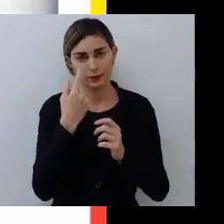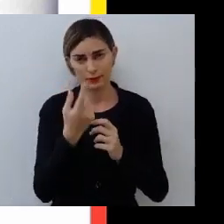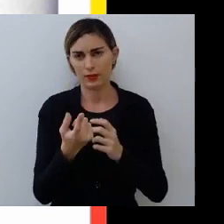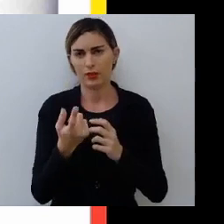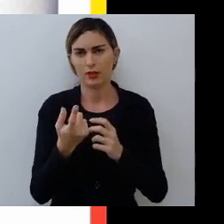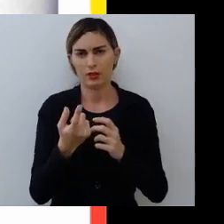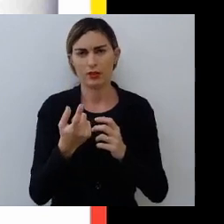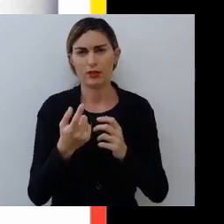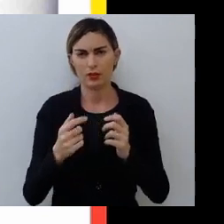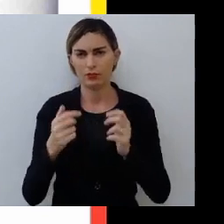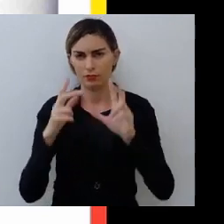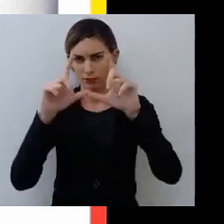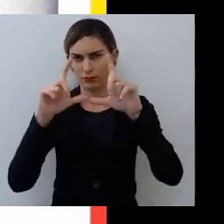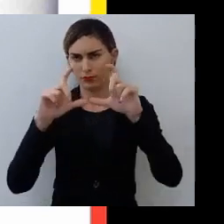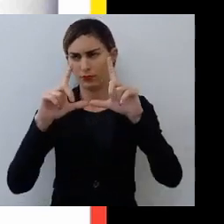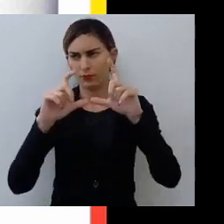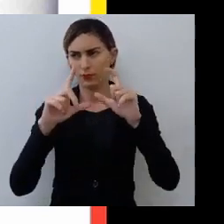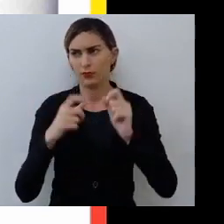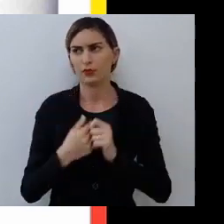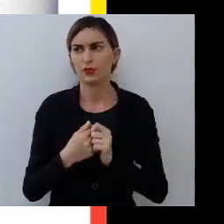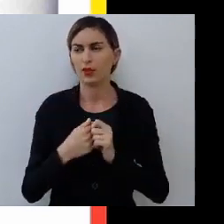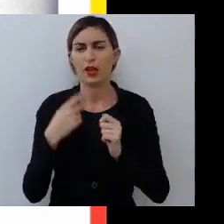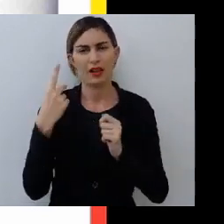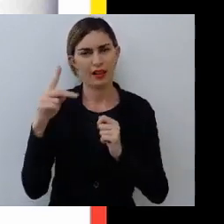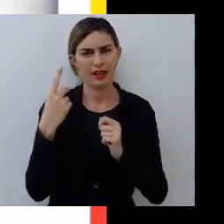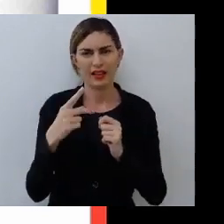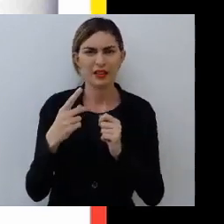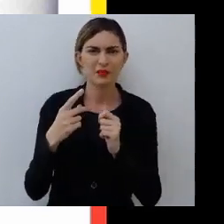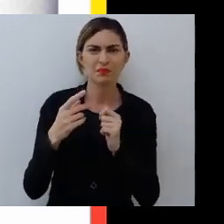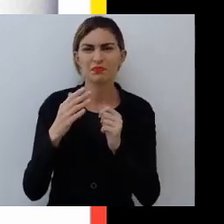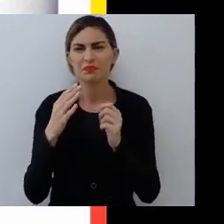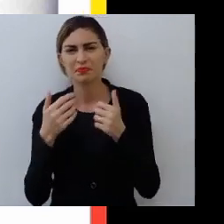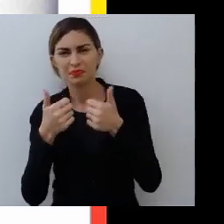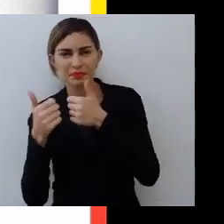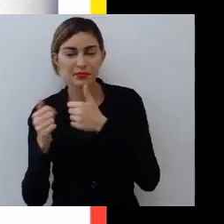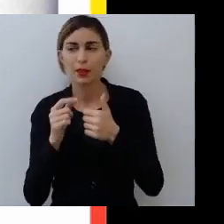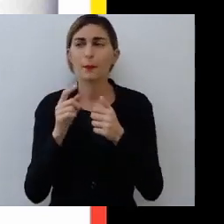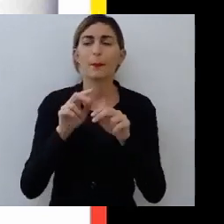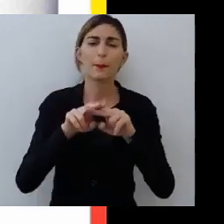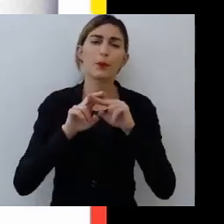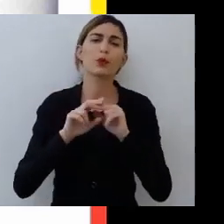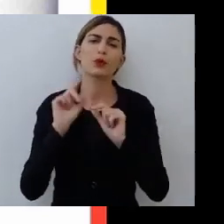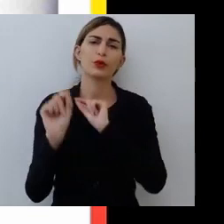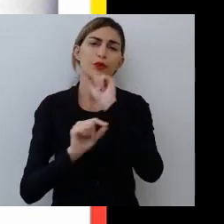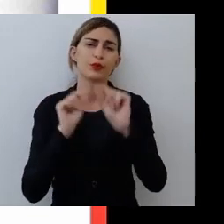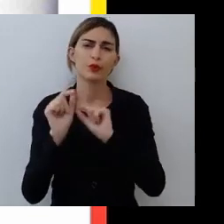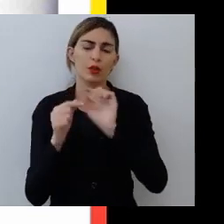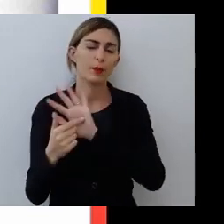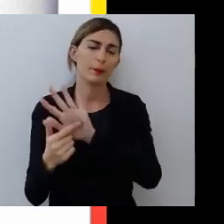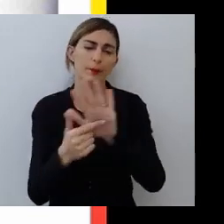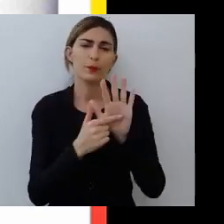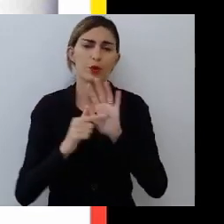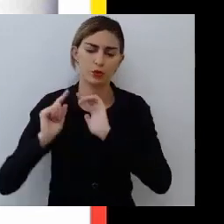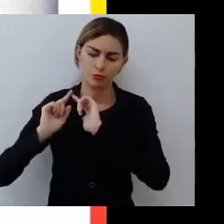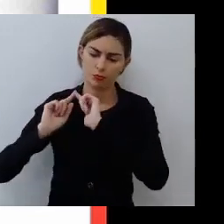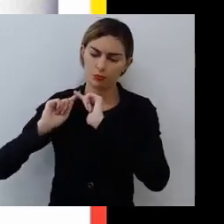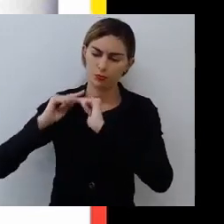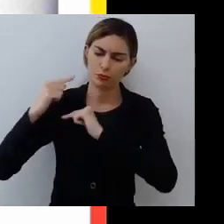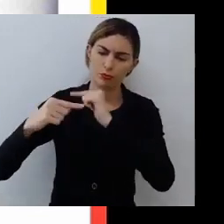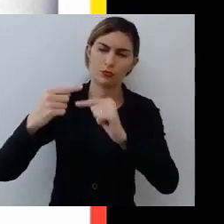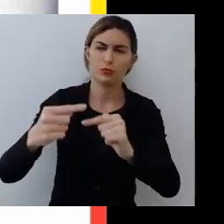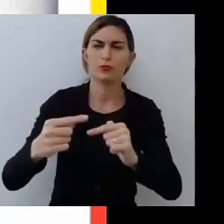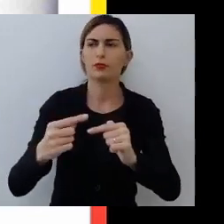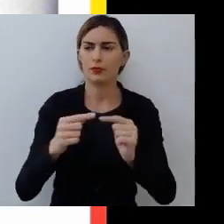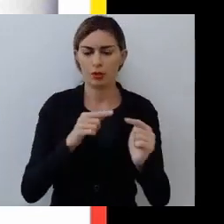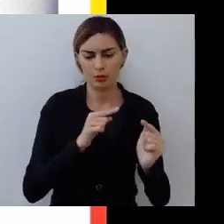Observa essa imagem, tá? Ela não é muito legal, por um motivo. Ela mostra uma linha evolutiva